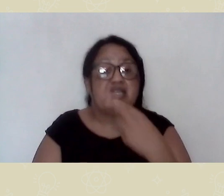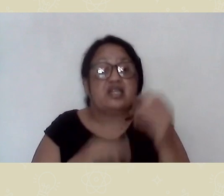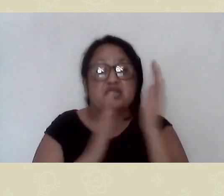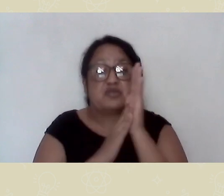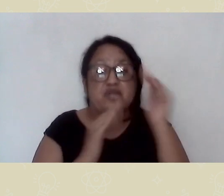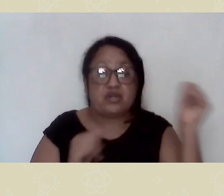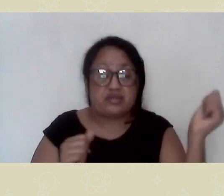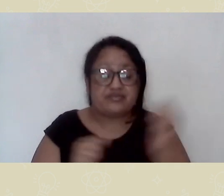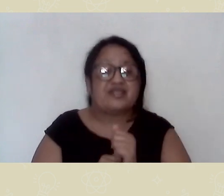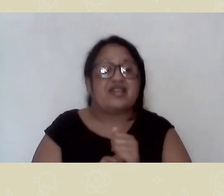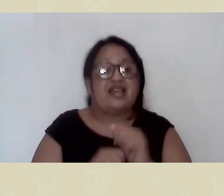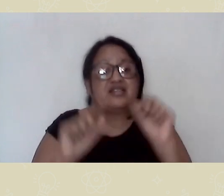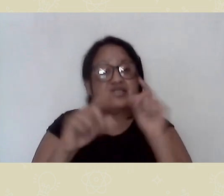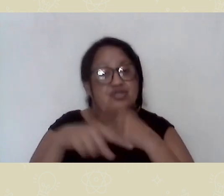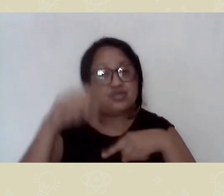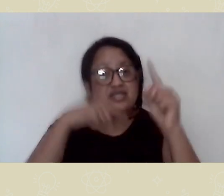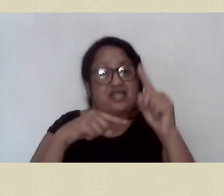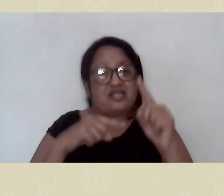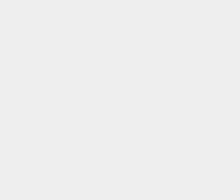vocês até a próxima